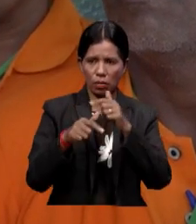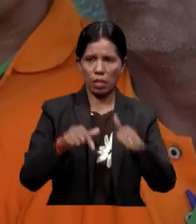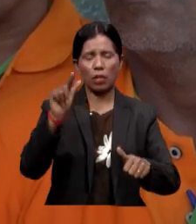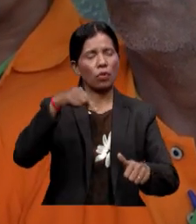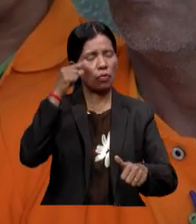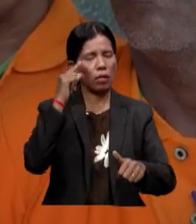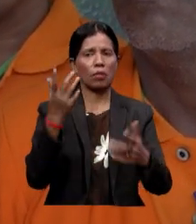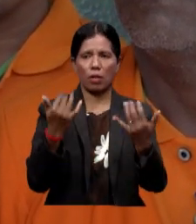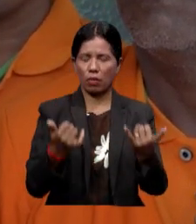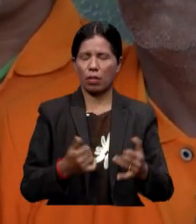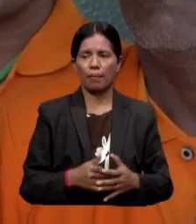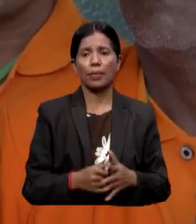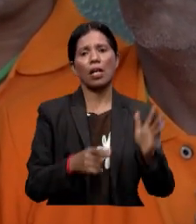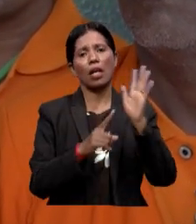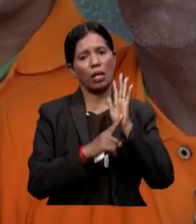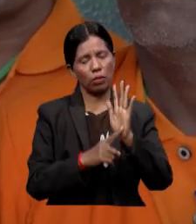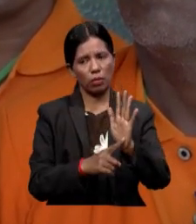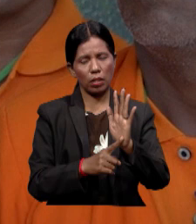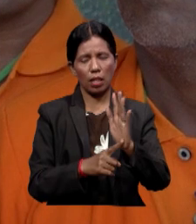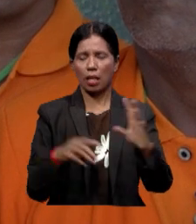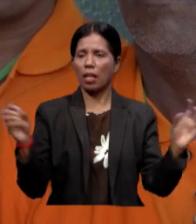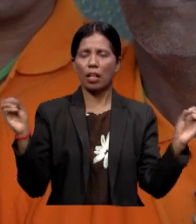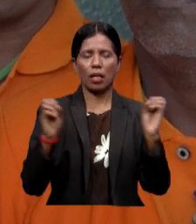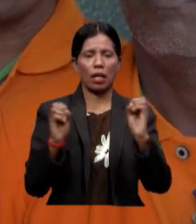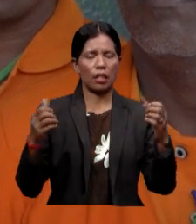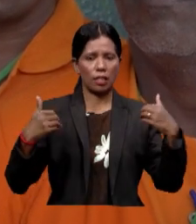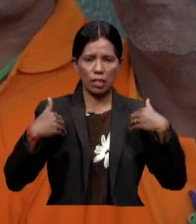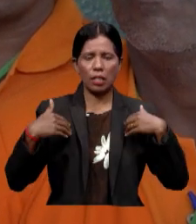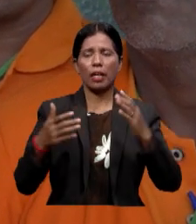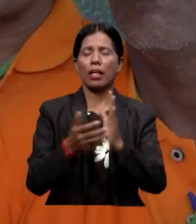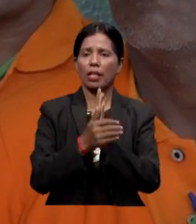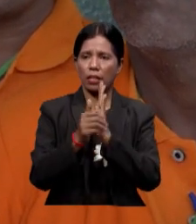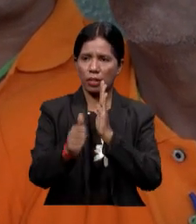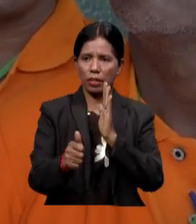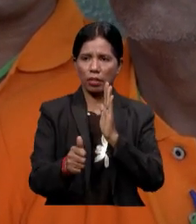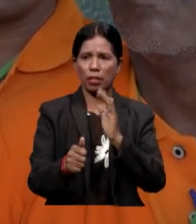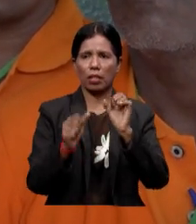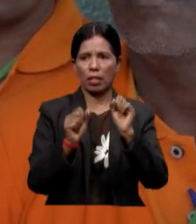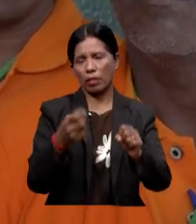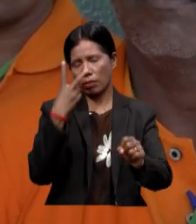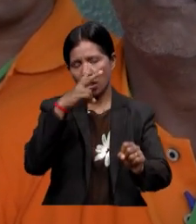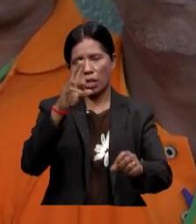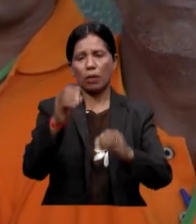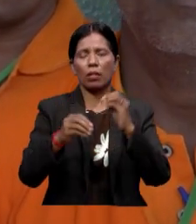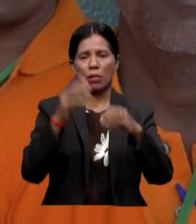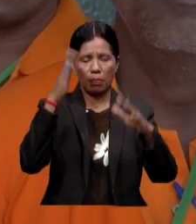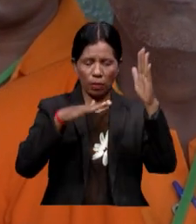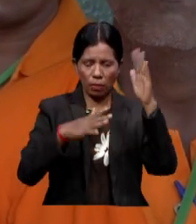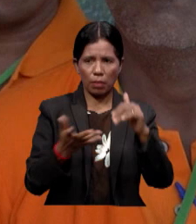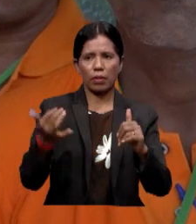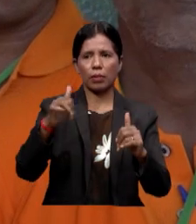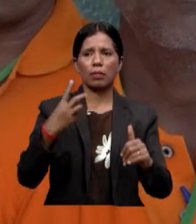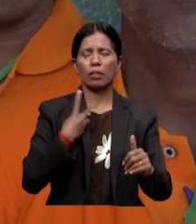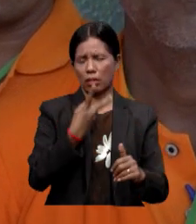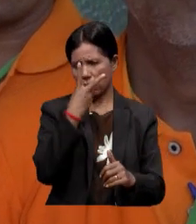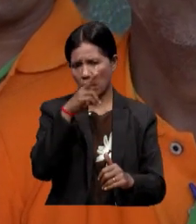dau a tudo que tem lá a capacidade para tu resolver problemas sirne. E tahare